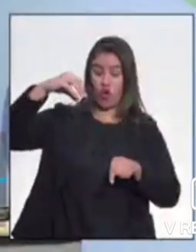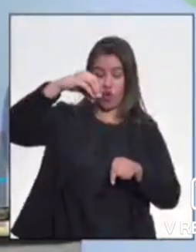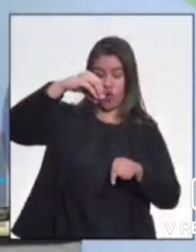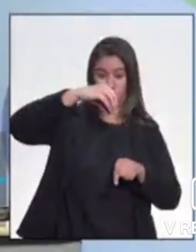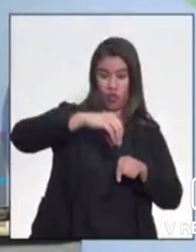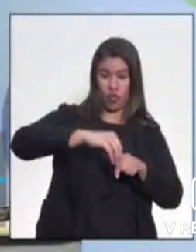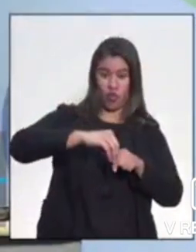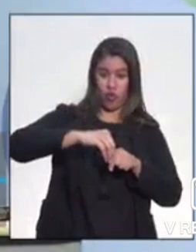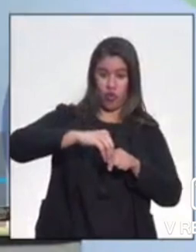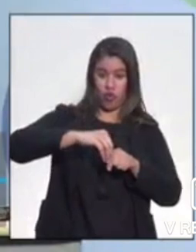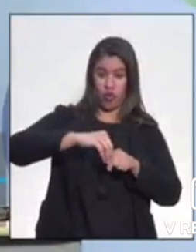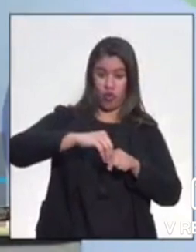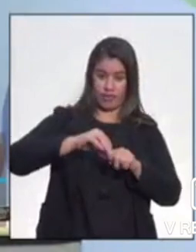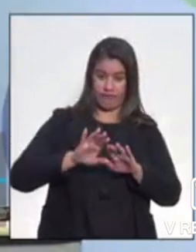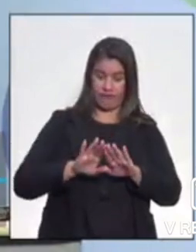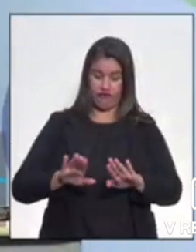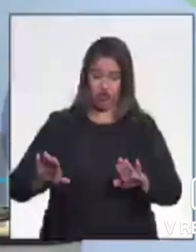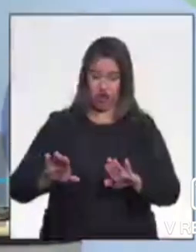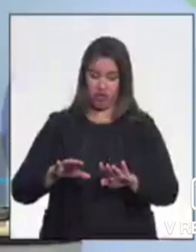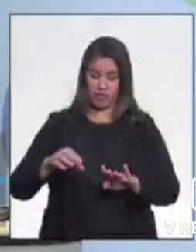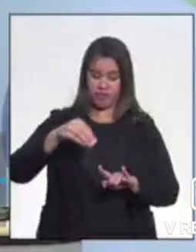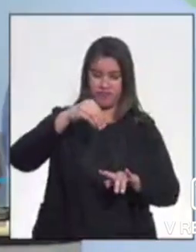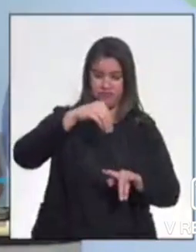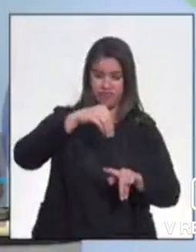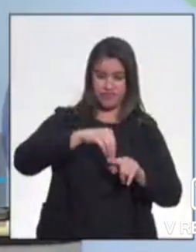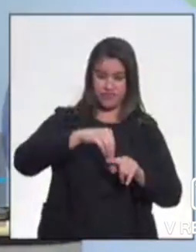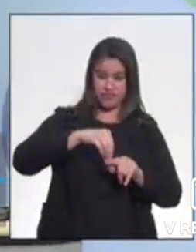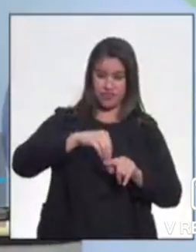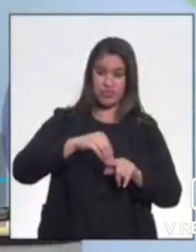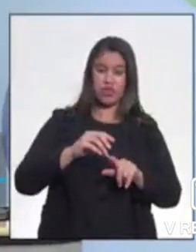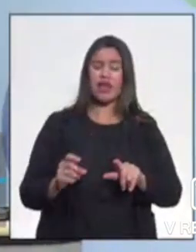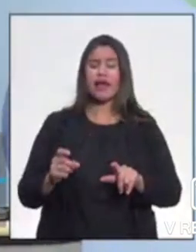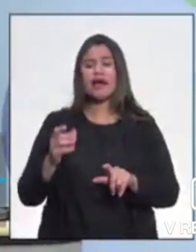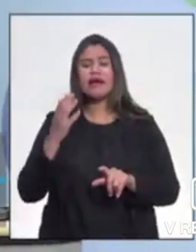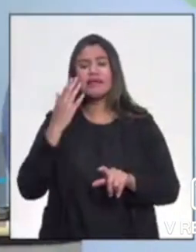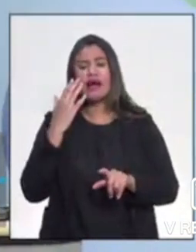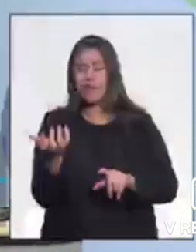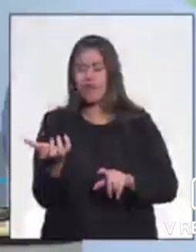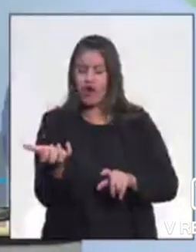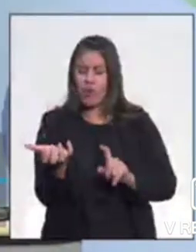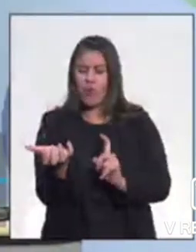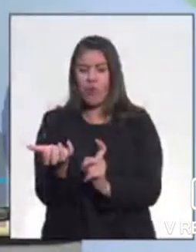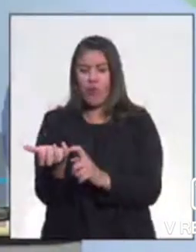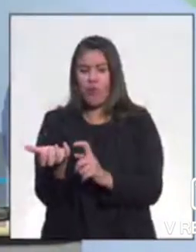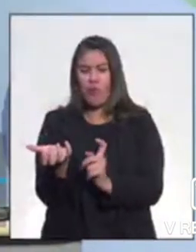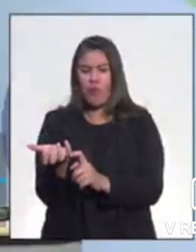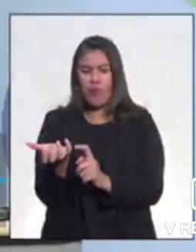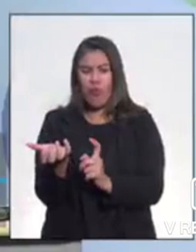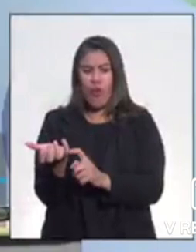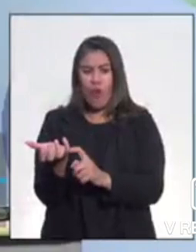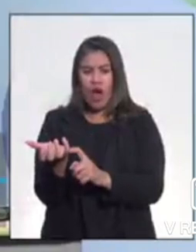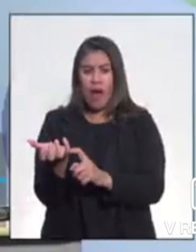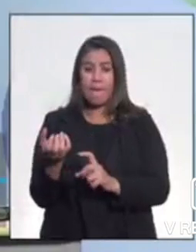saída dos raiozinhos lá do fogão e você aperta o botão. Você deve segurar a lâmpada